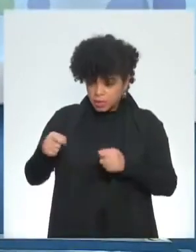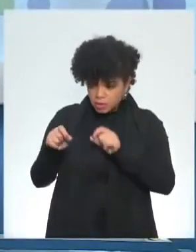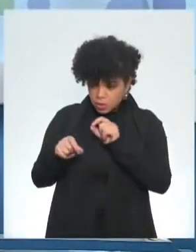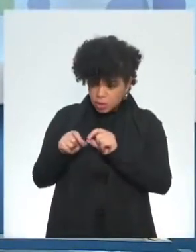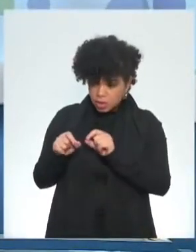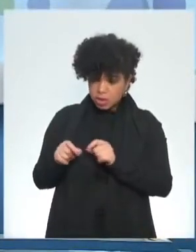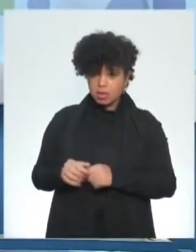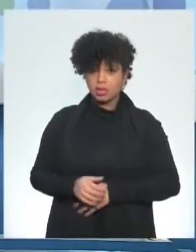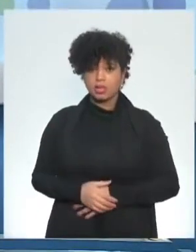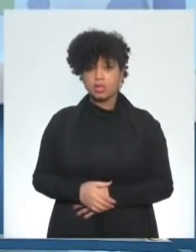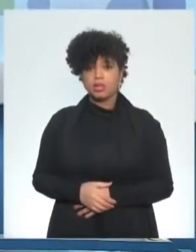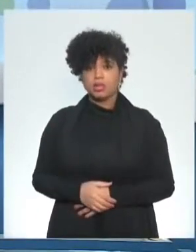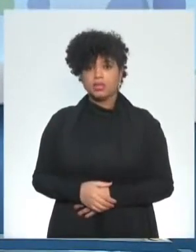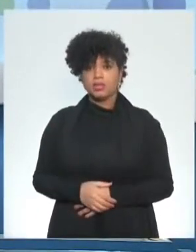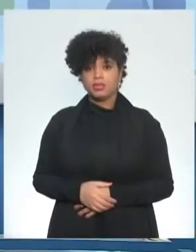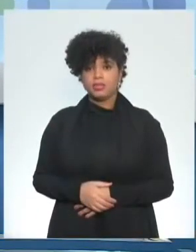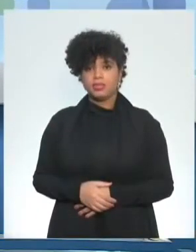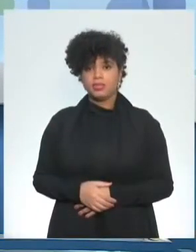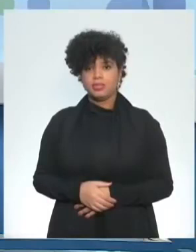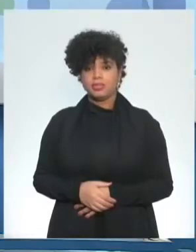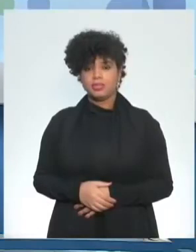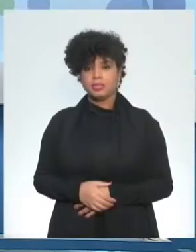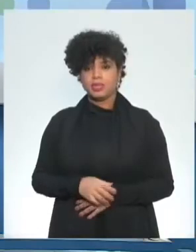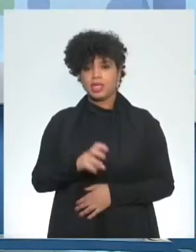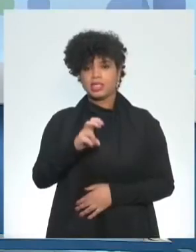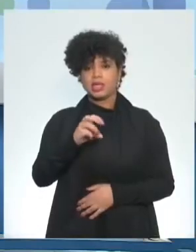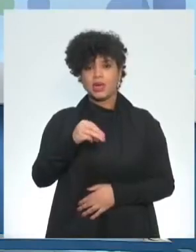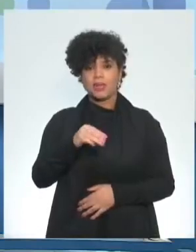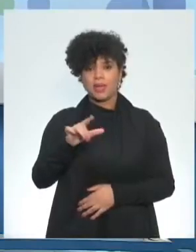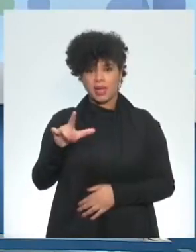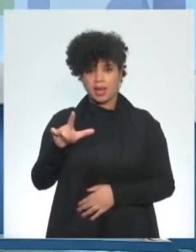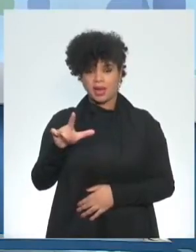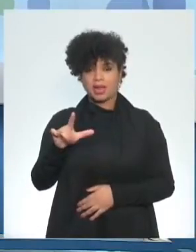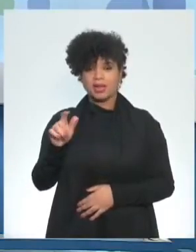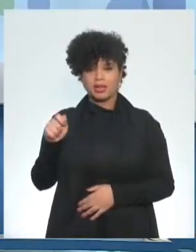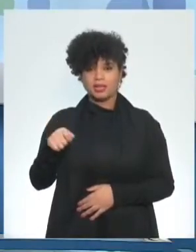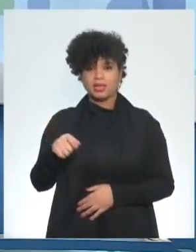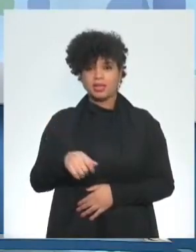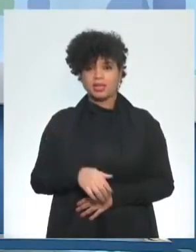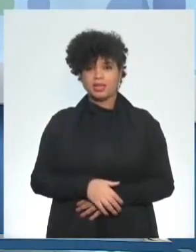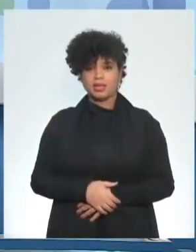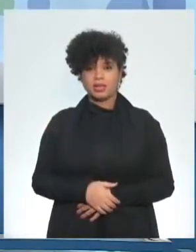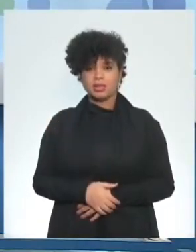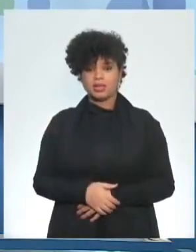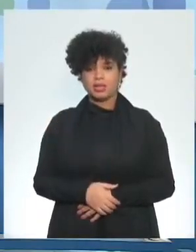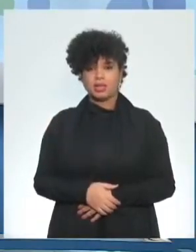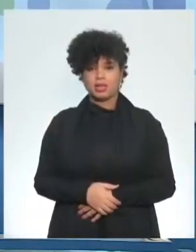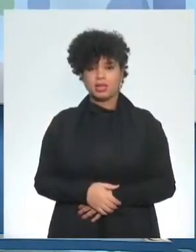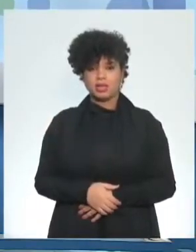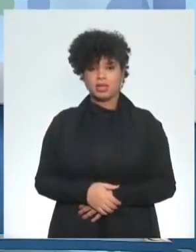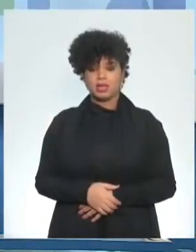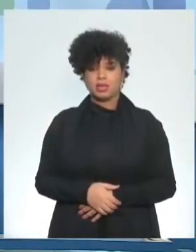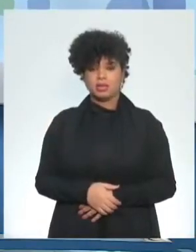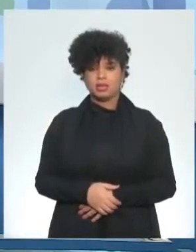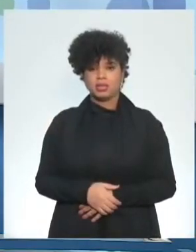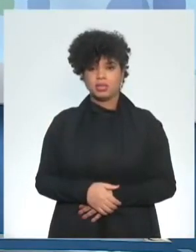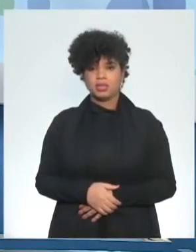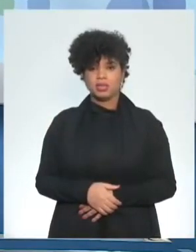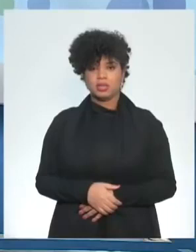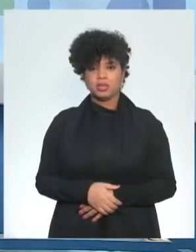faça? Pegar os 5 ml de vinagre para colocar no... Claro, É que eu seguro. Apesar que dá para pôr no